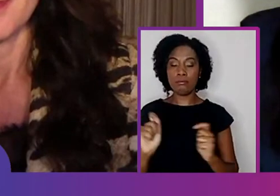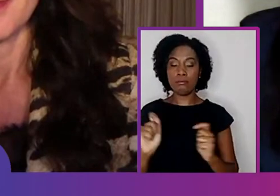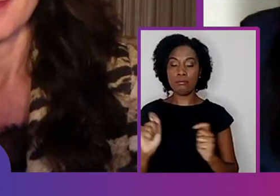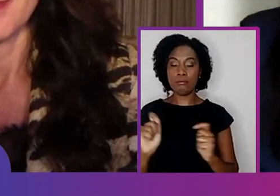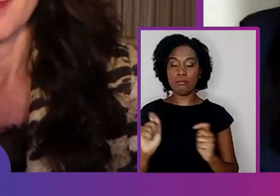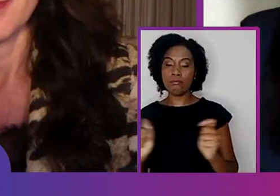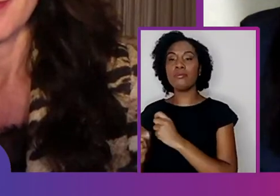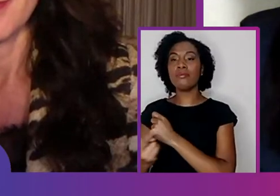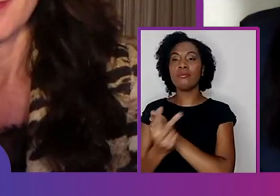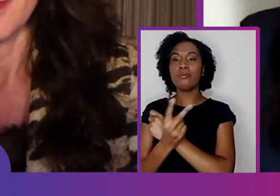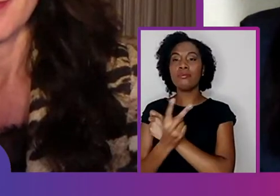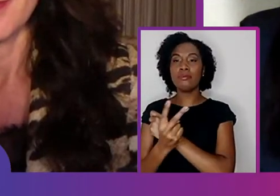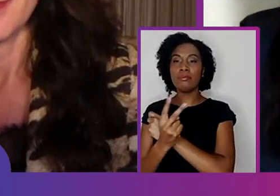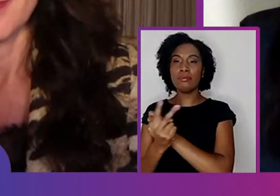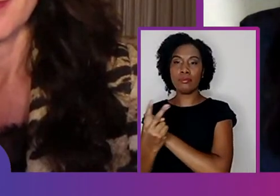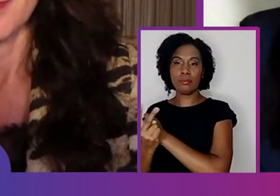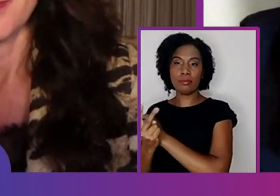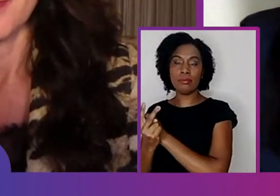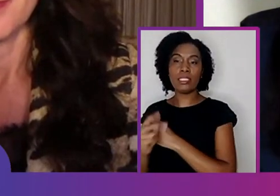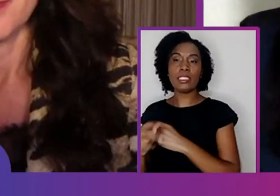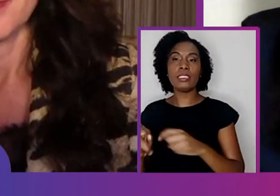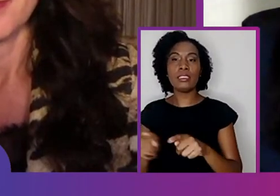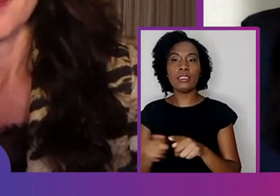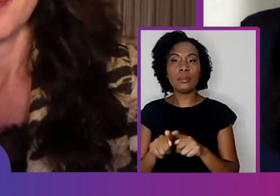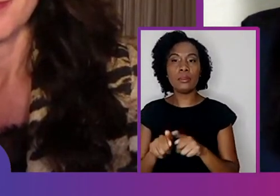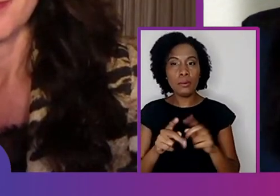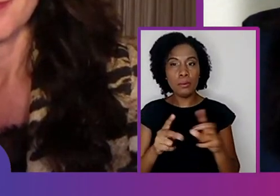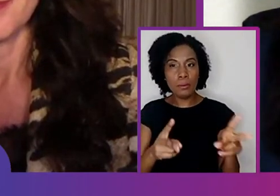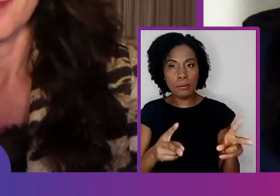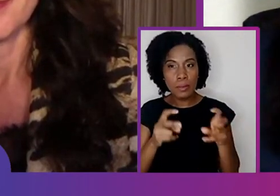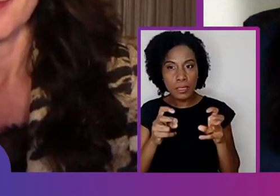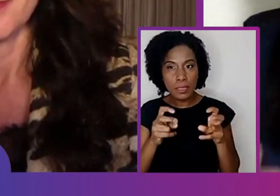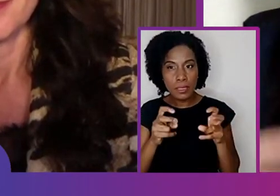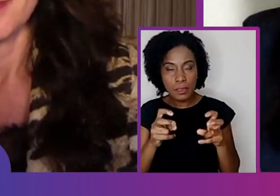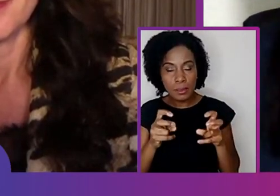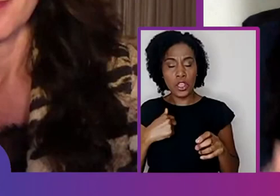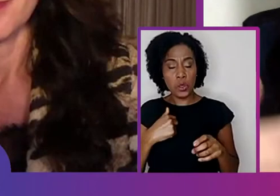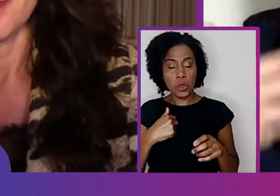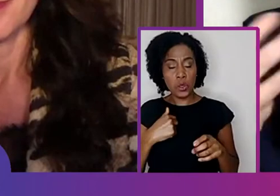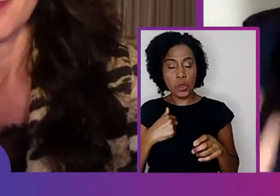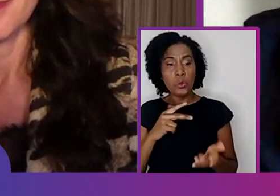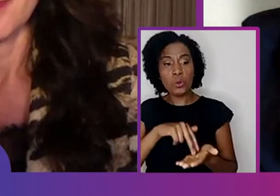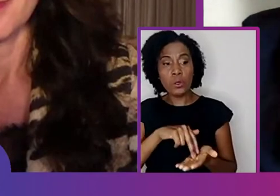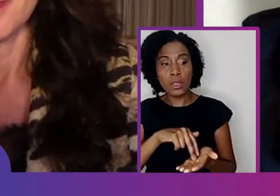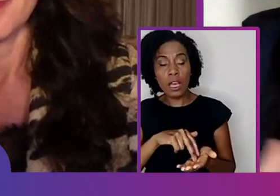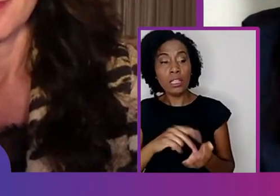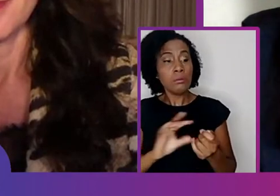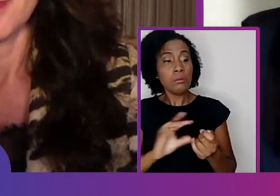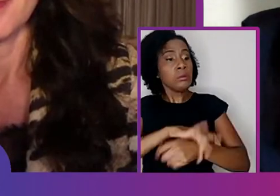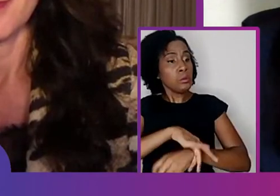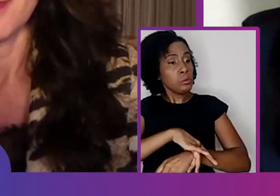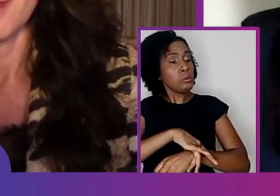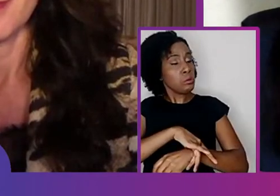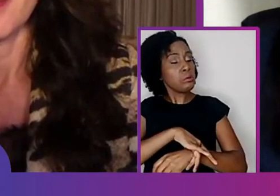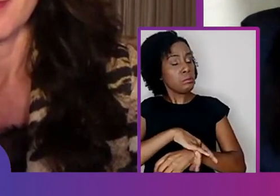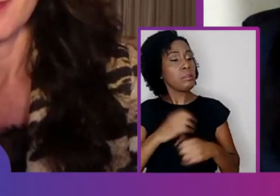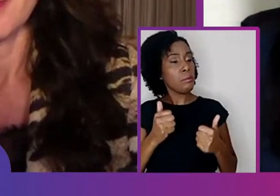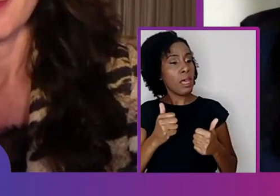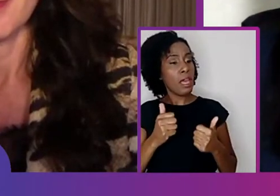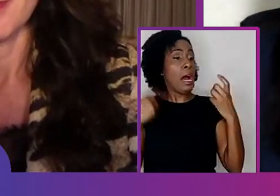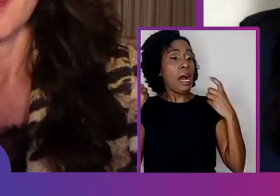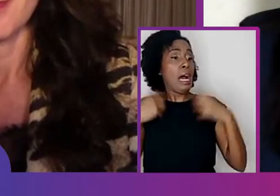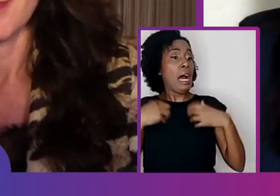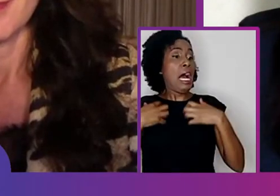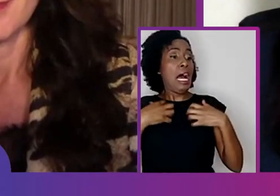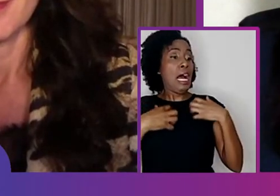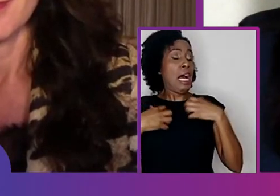coisas e perceber: aqui onde eu estou nessa situação, estou absolutamente segura. Eu posso ficar calma, eu não preciso ficar vivendo uma ansiedade